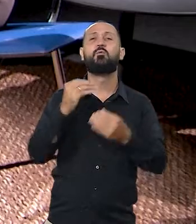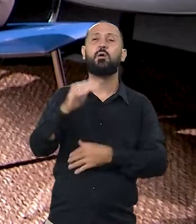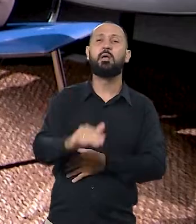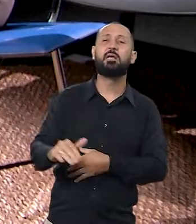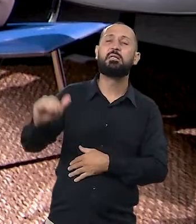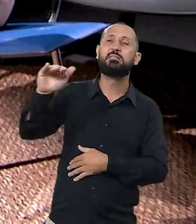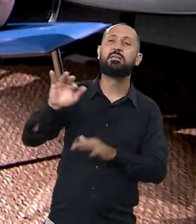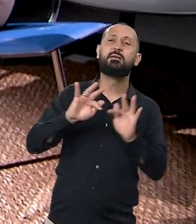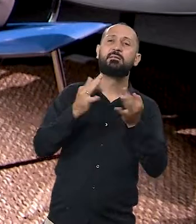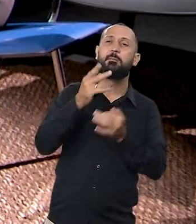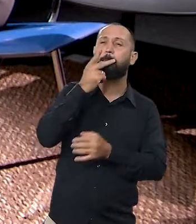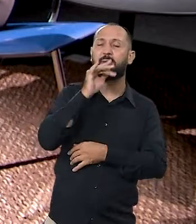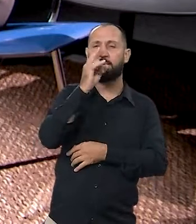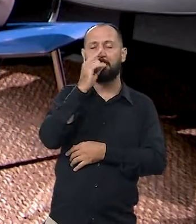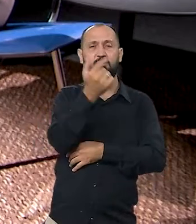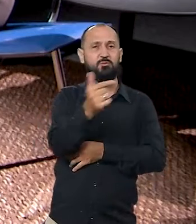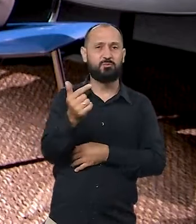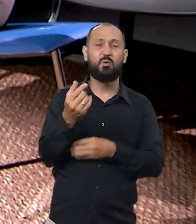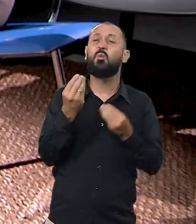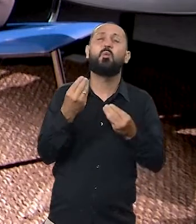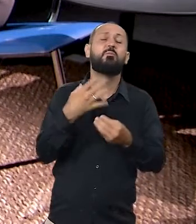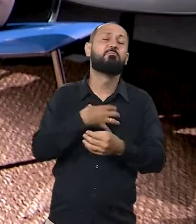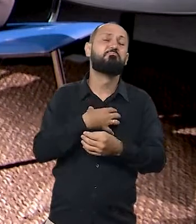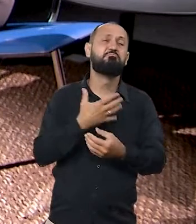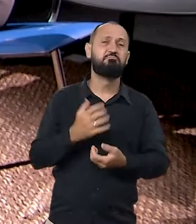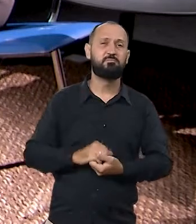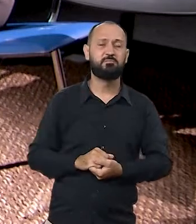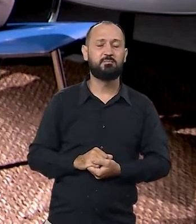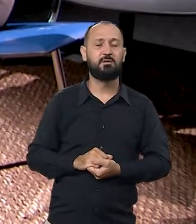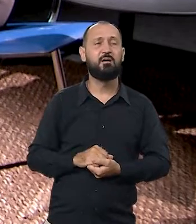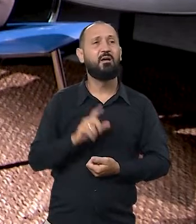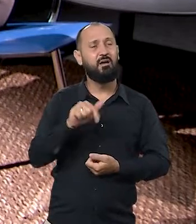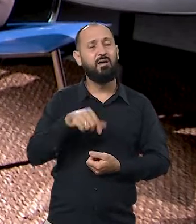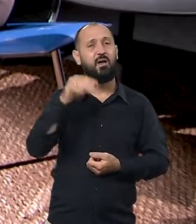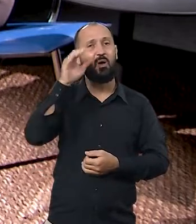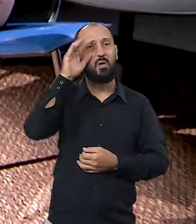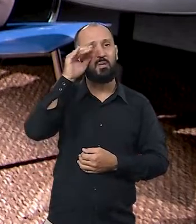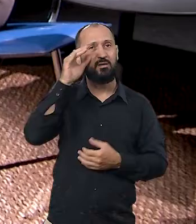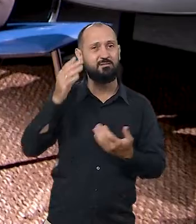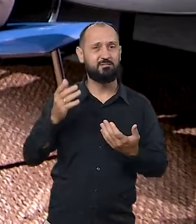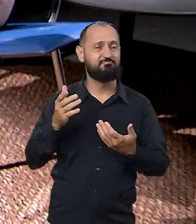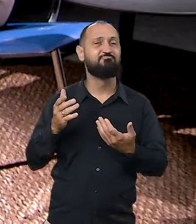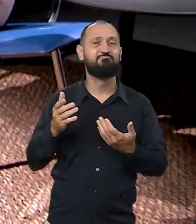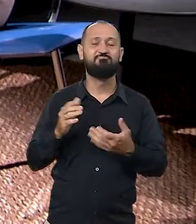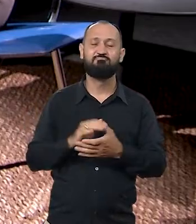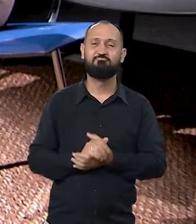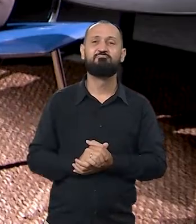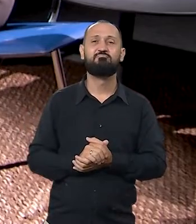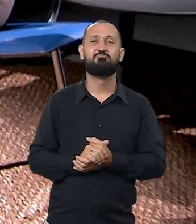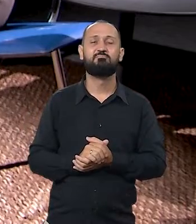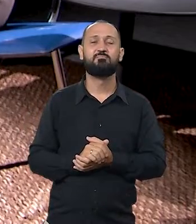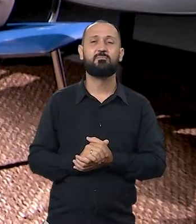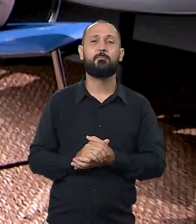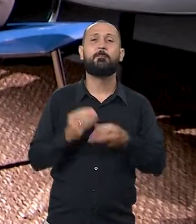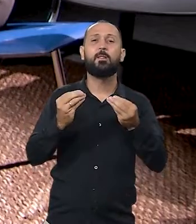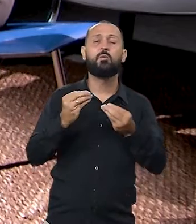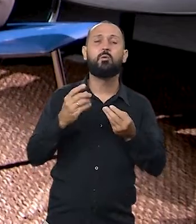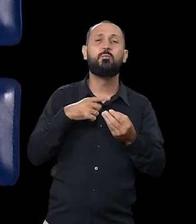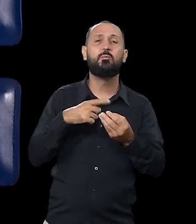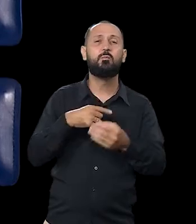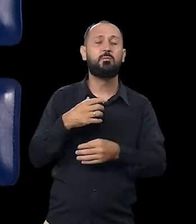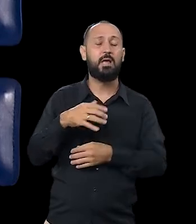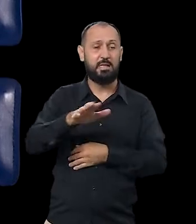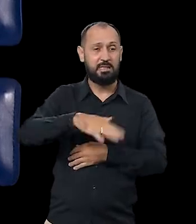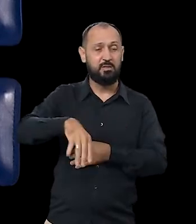é que foi crescer sem os pais, Barbosinha? Olha, é um fato muito curioso, porque como eu era